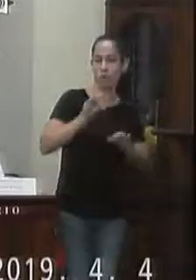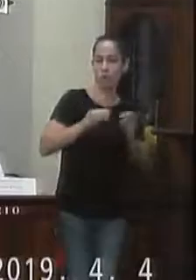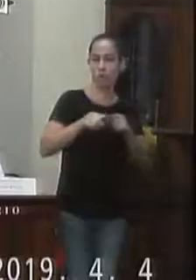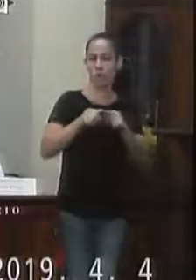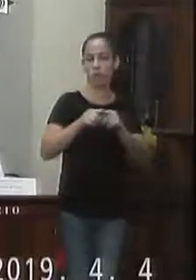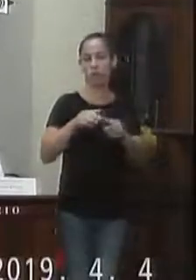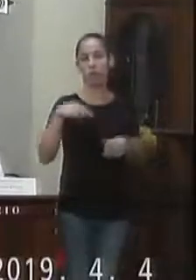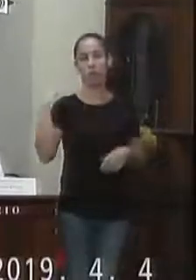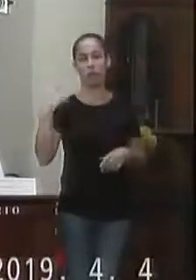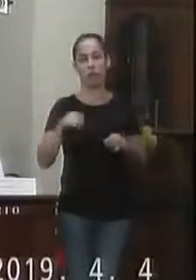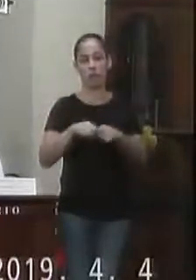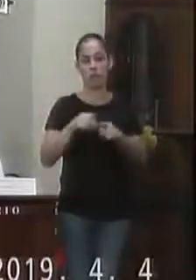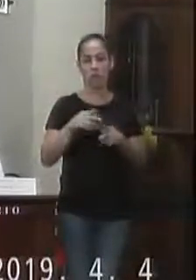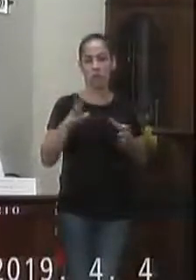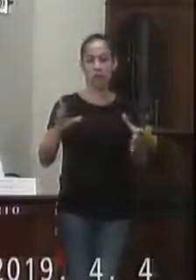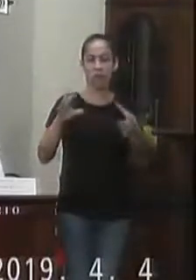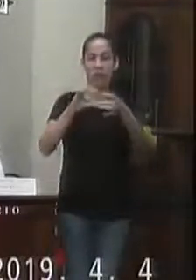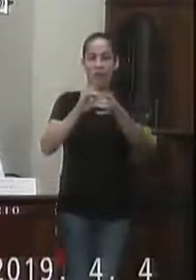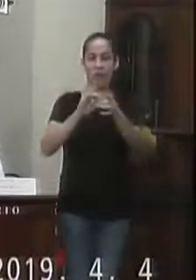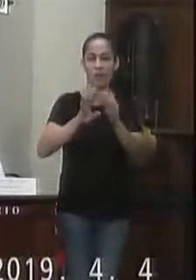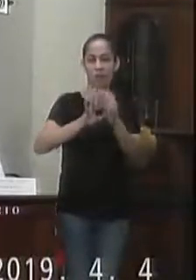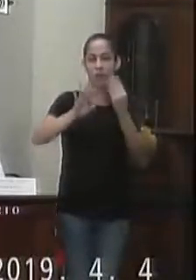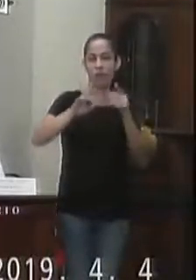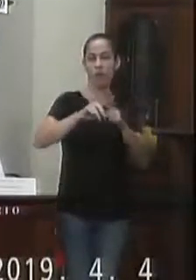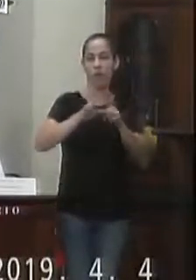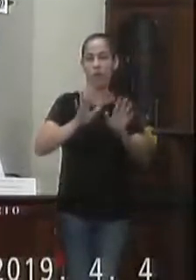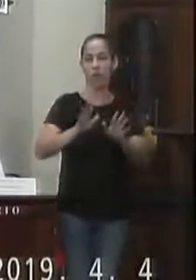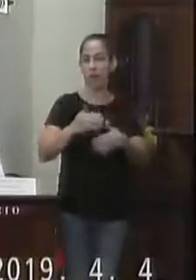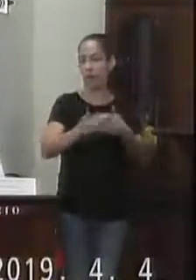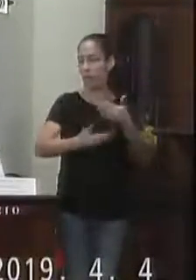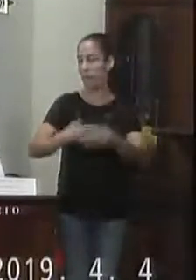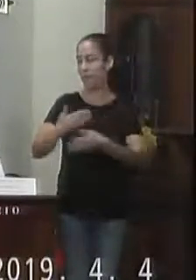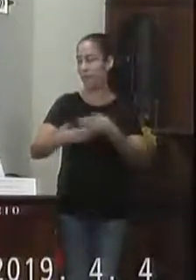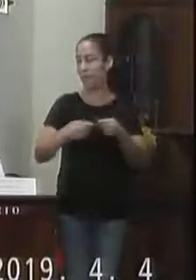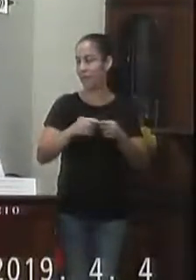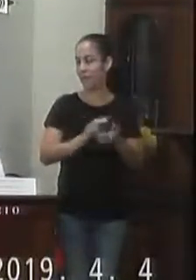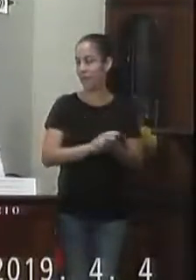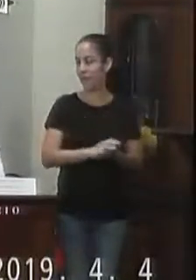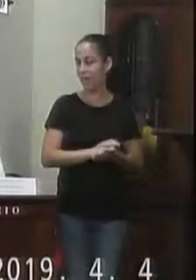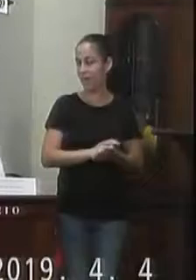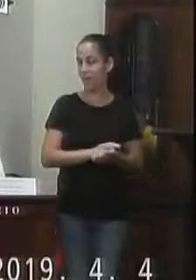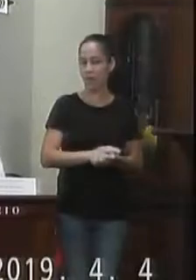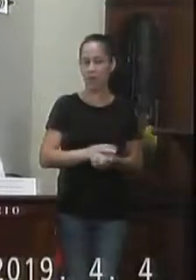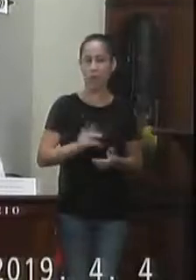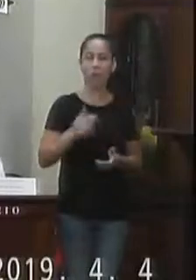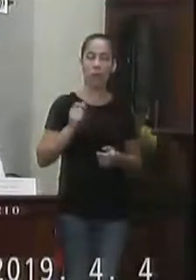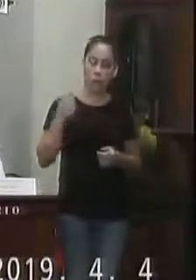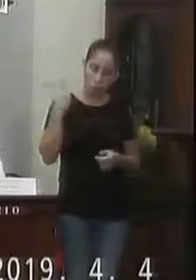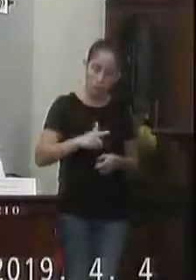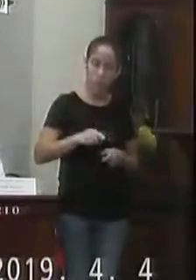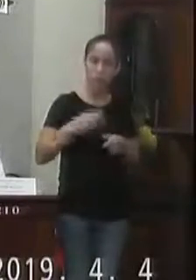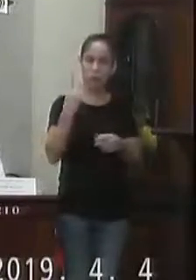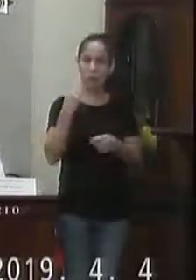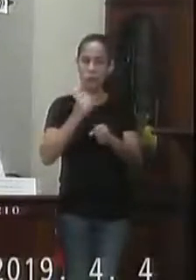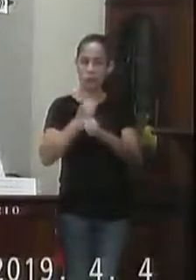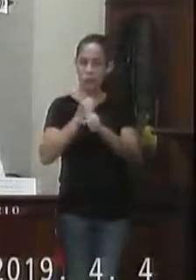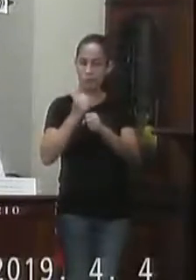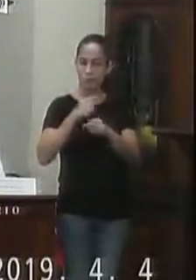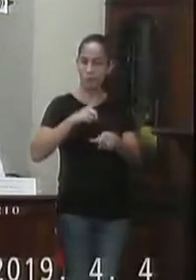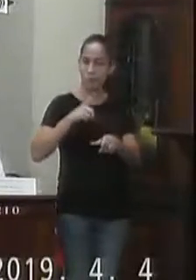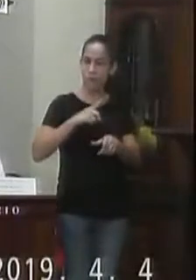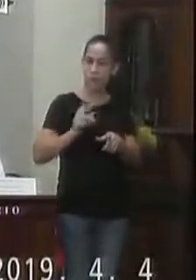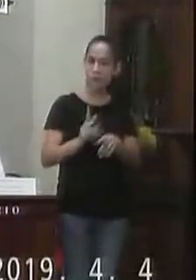vocês, falar da questão harmônica e independente dos dois poderes, para que a gente possa ter um andamento profícuo nesses 2 anos ainda que